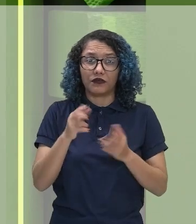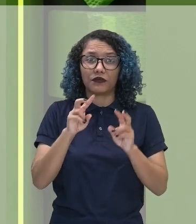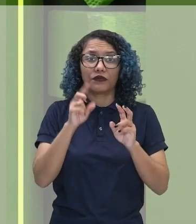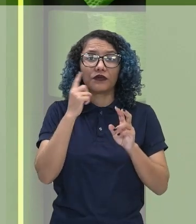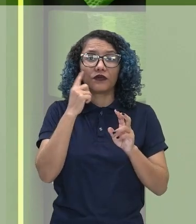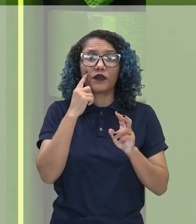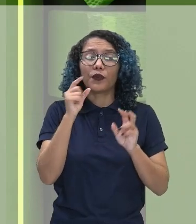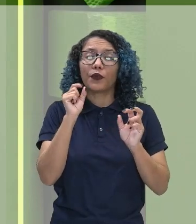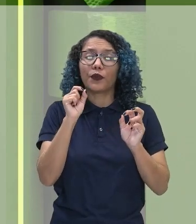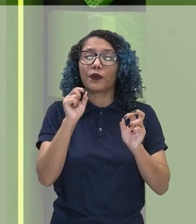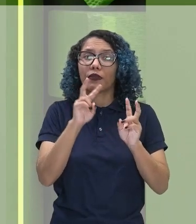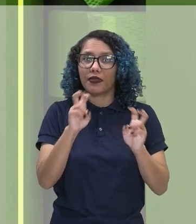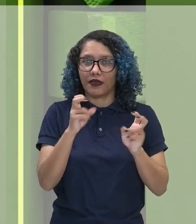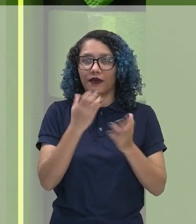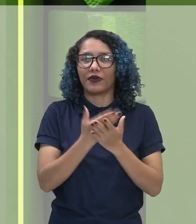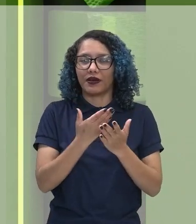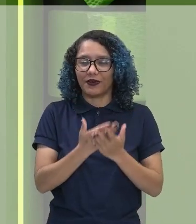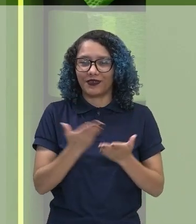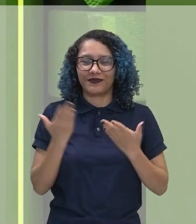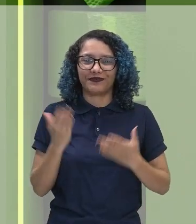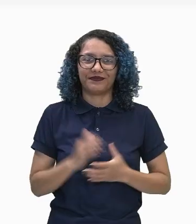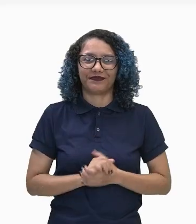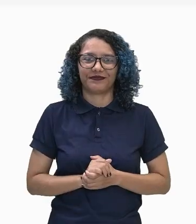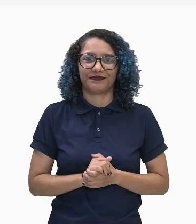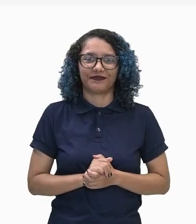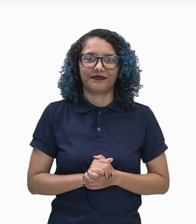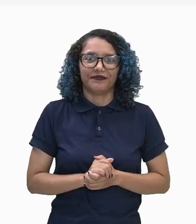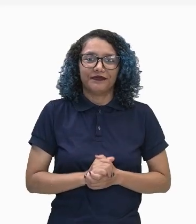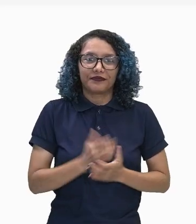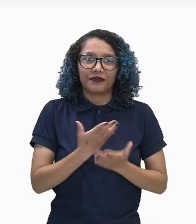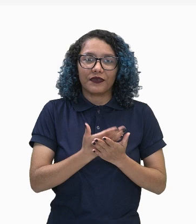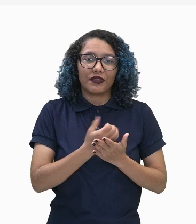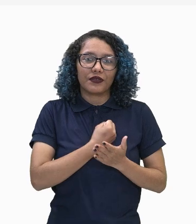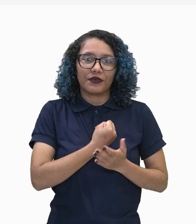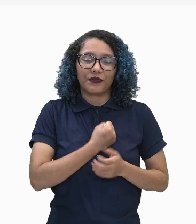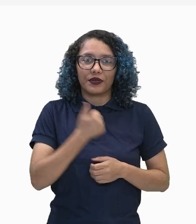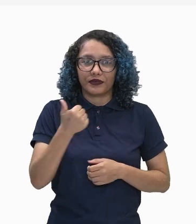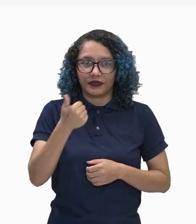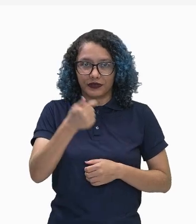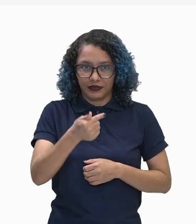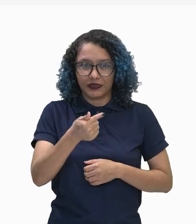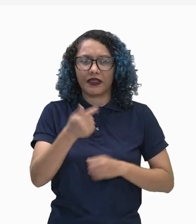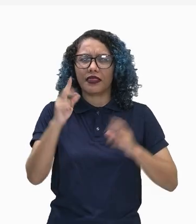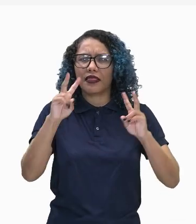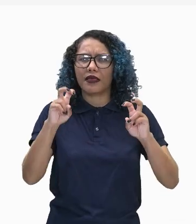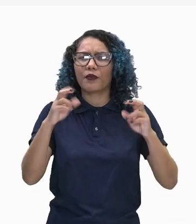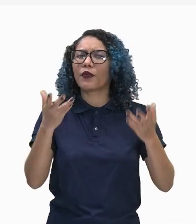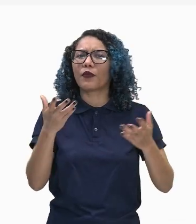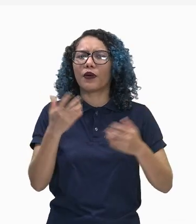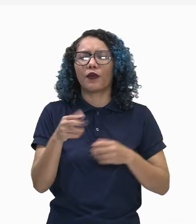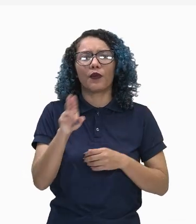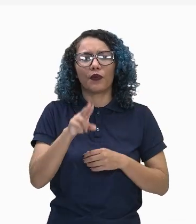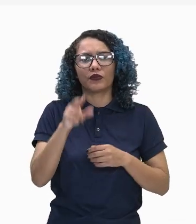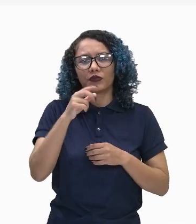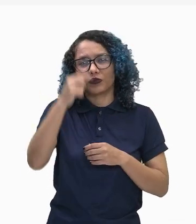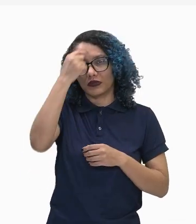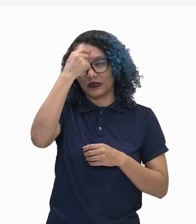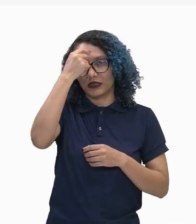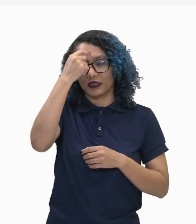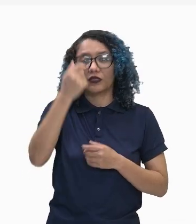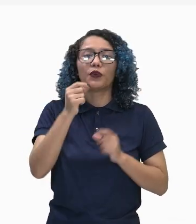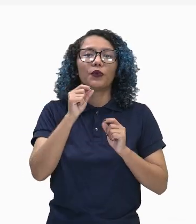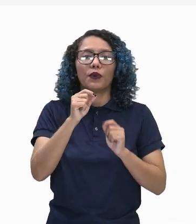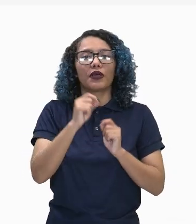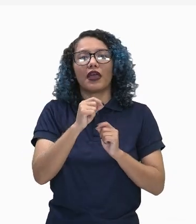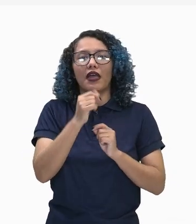aí o objeto de conhecimento da nossa aula. Na nossa aula de número 17, objeto de conhecimento, uso consciente